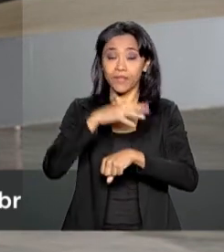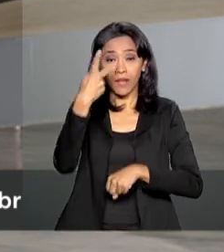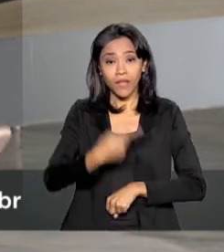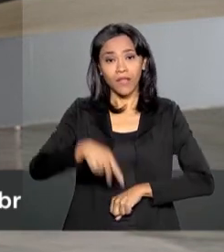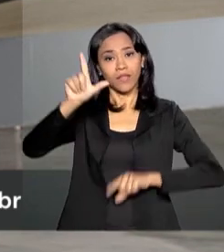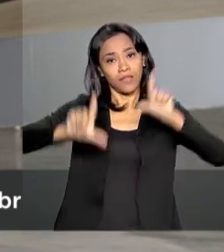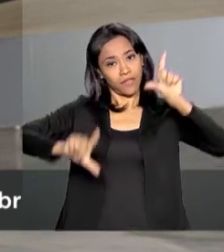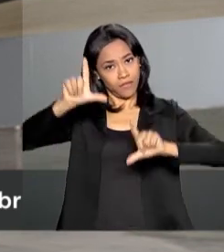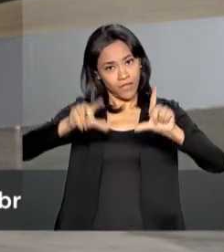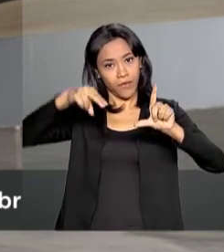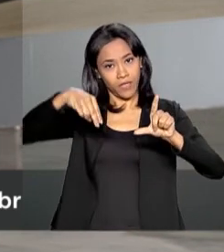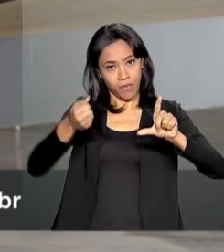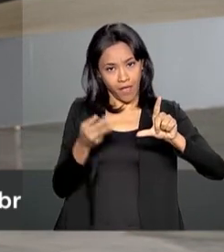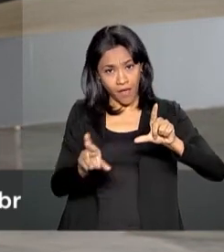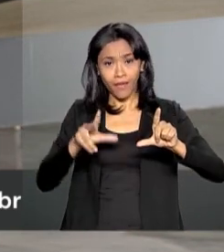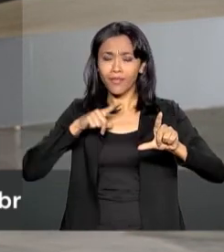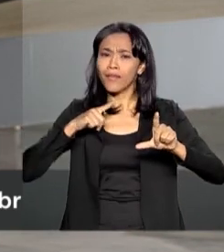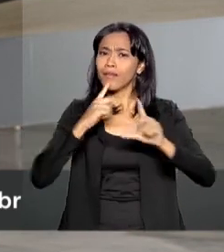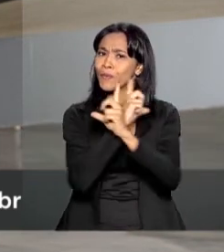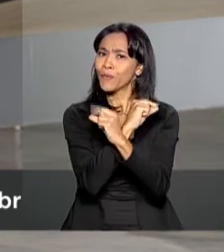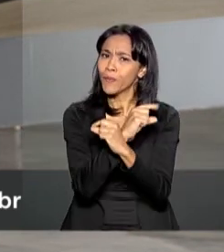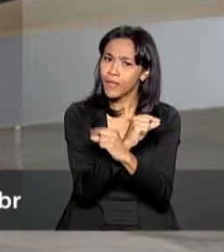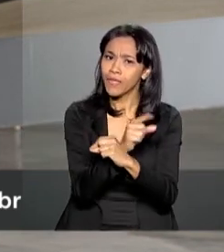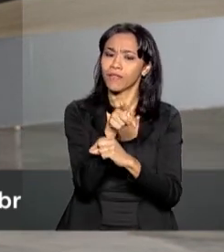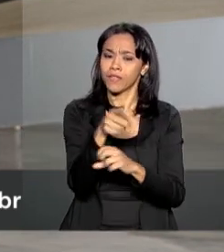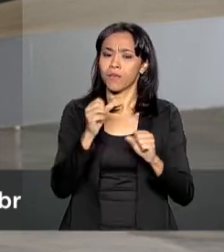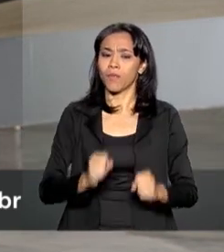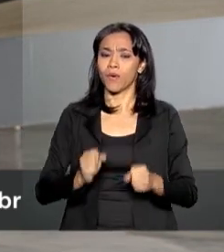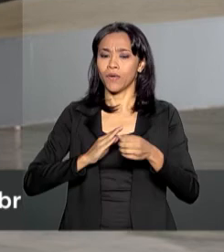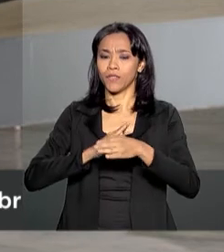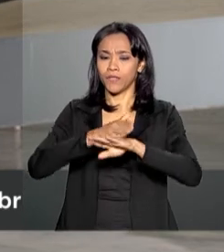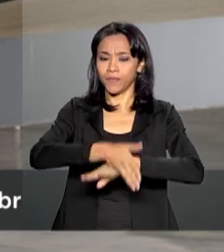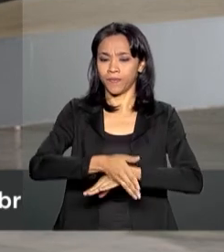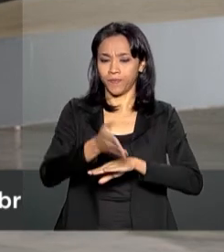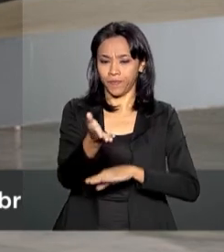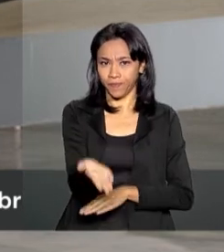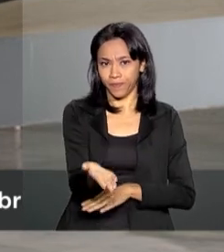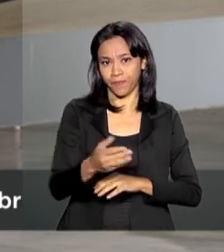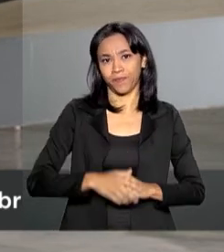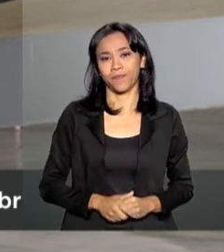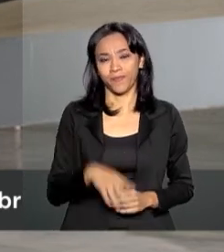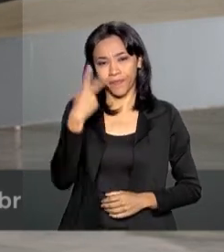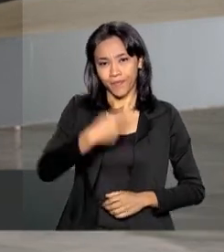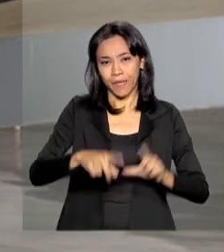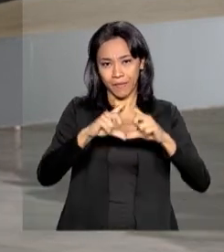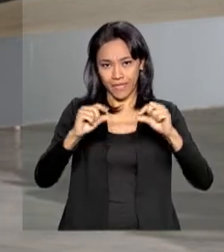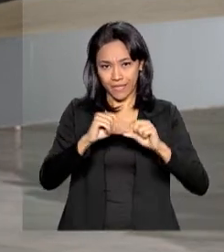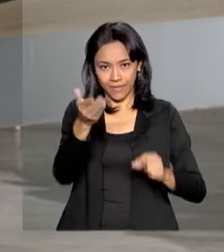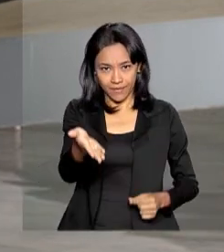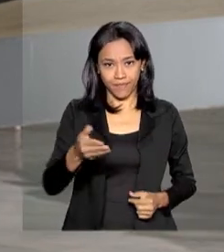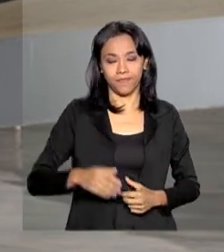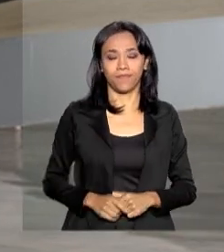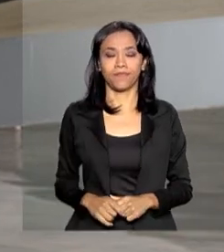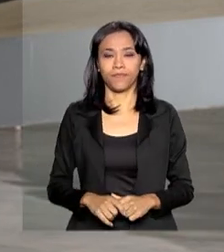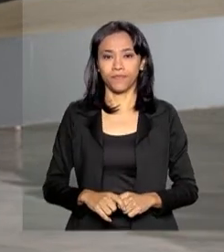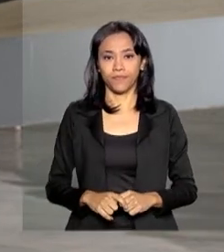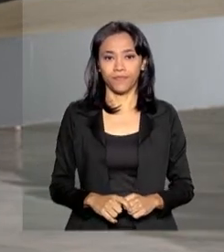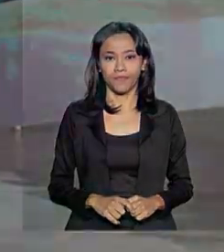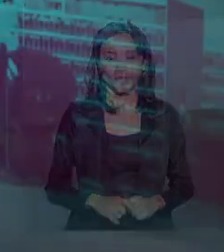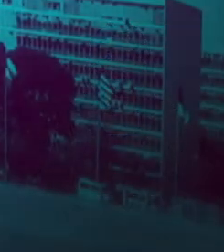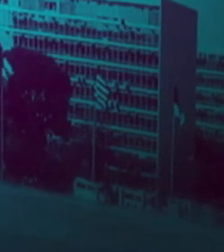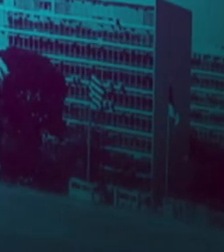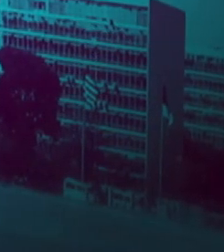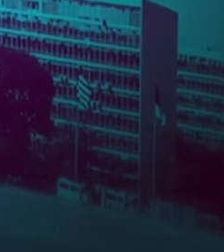nbr também está presente no twitter em arroba tv nbr de brasília luana karim